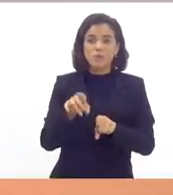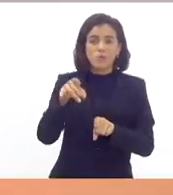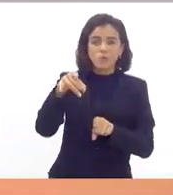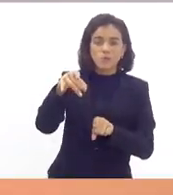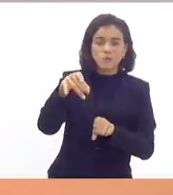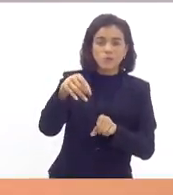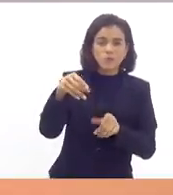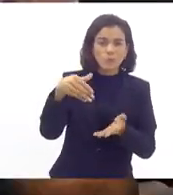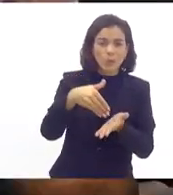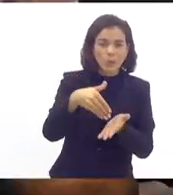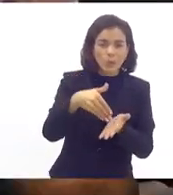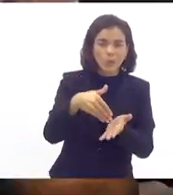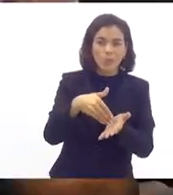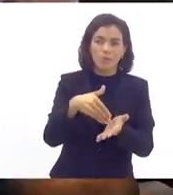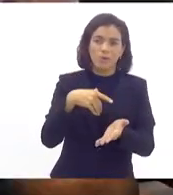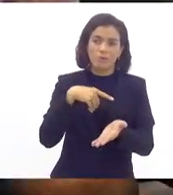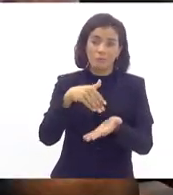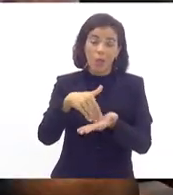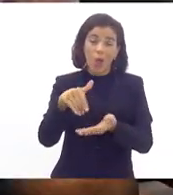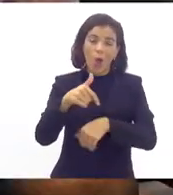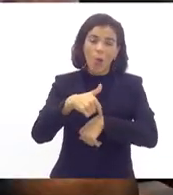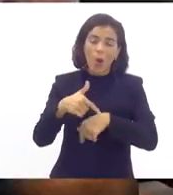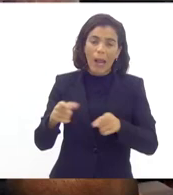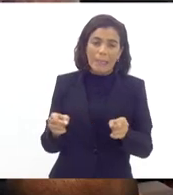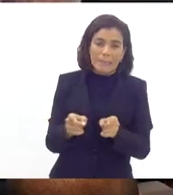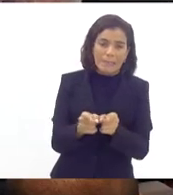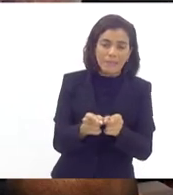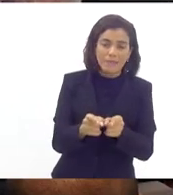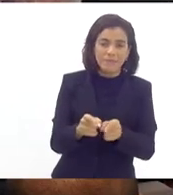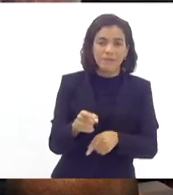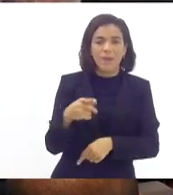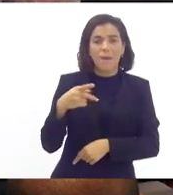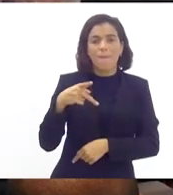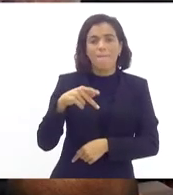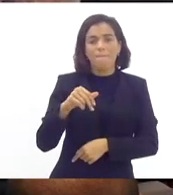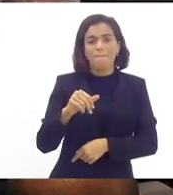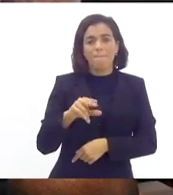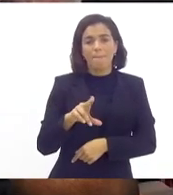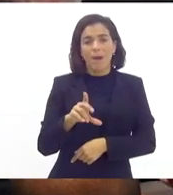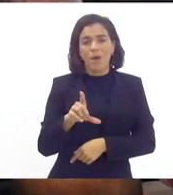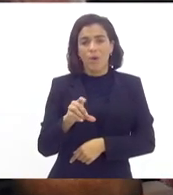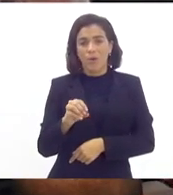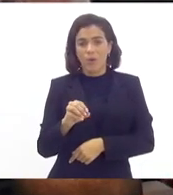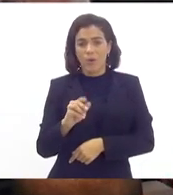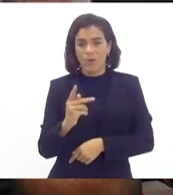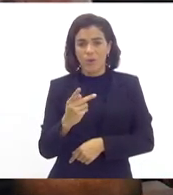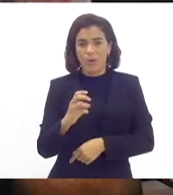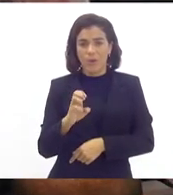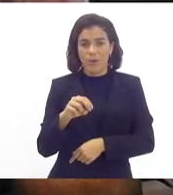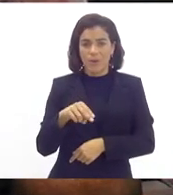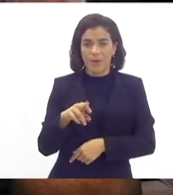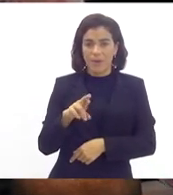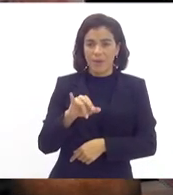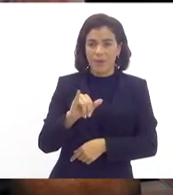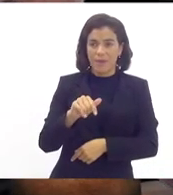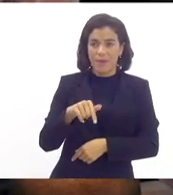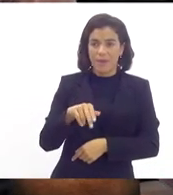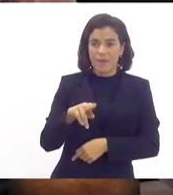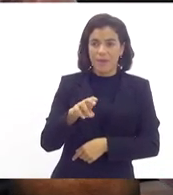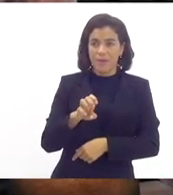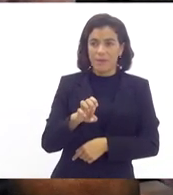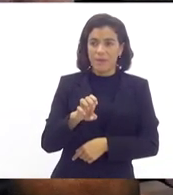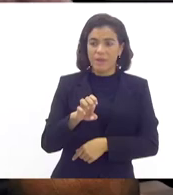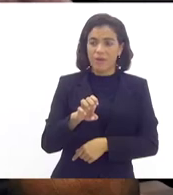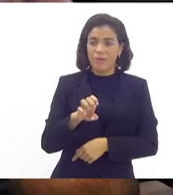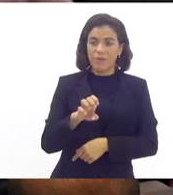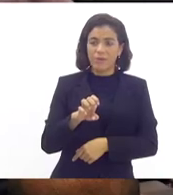né, o secretário, a gente está com o horário apertado, o Paulo Henrique, do CRC, o Maurício Luiz, do SESCOM,